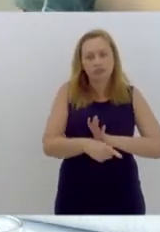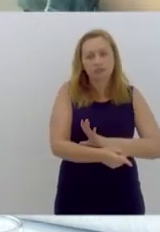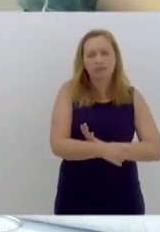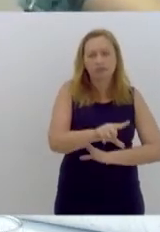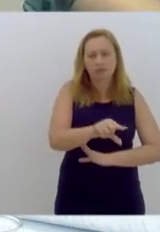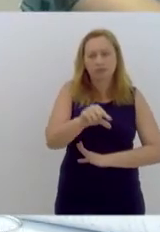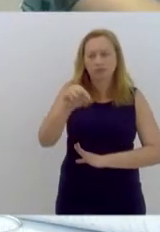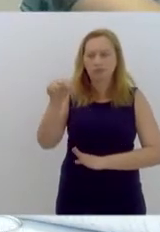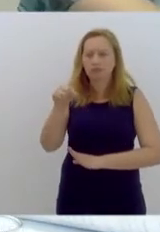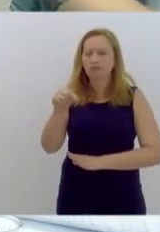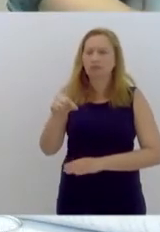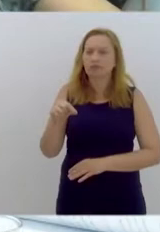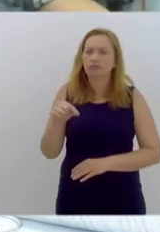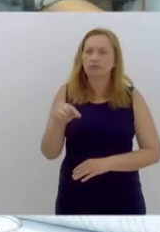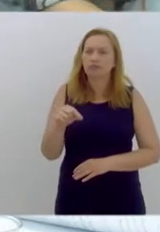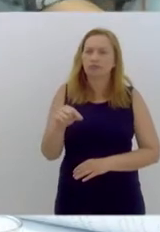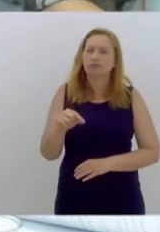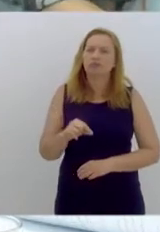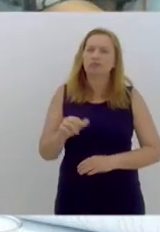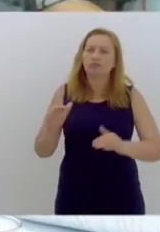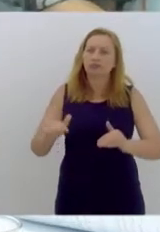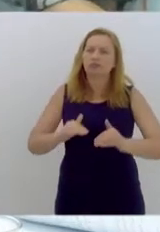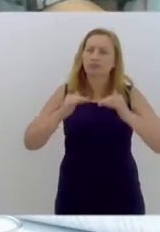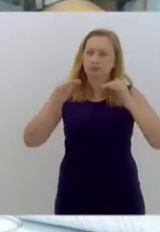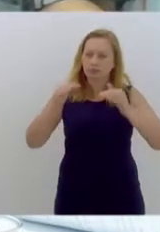pelo o Pleno.